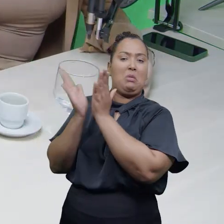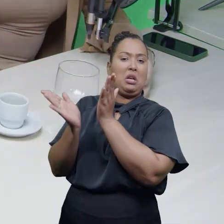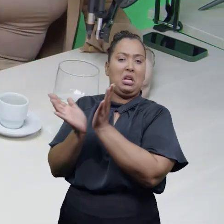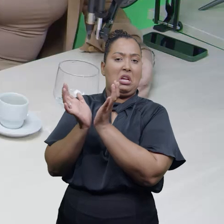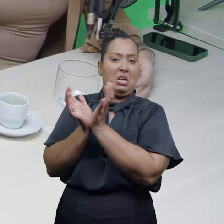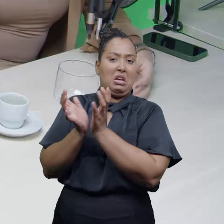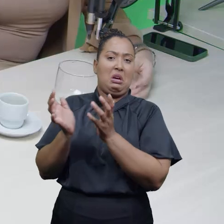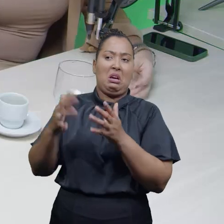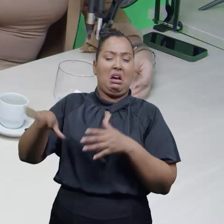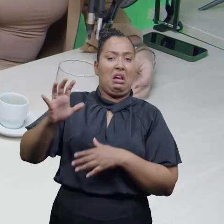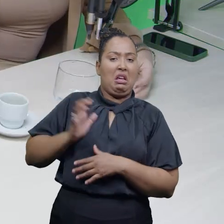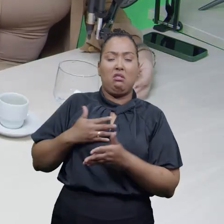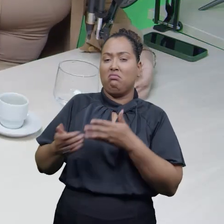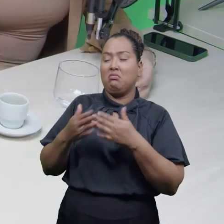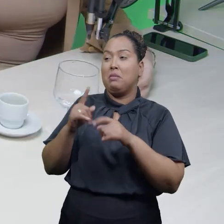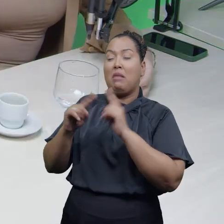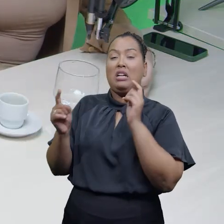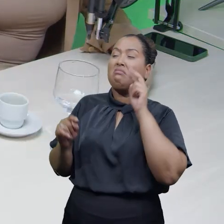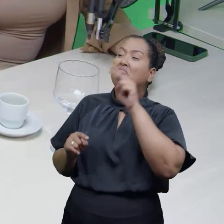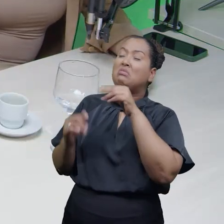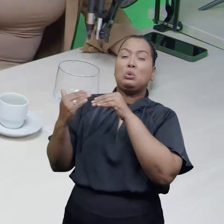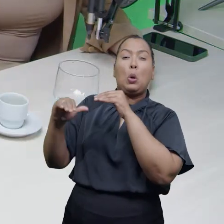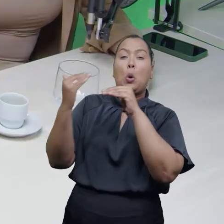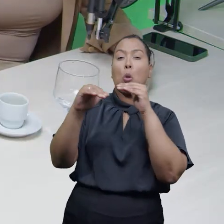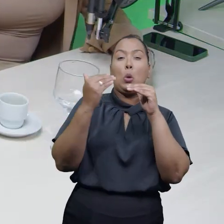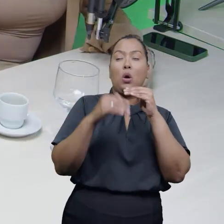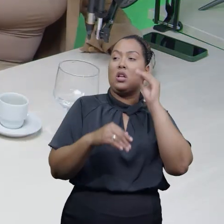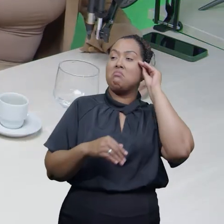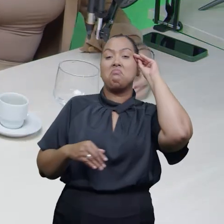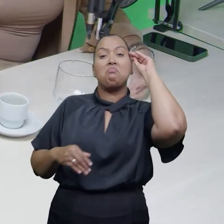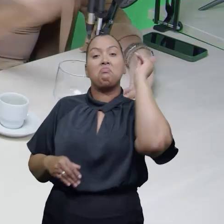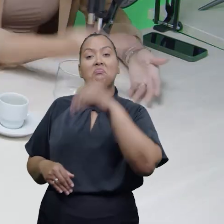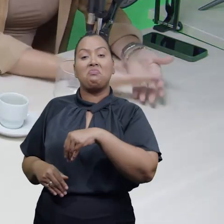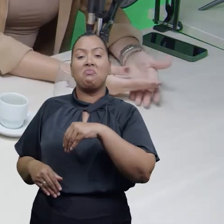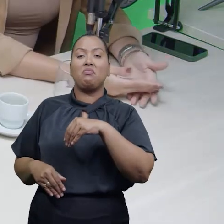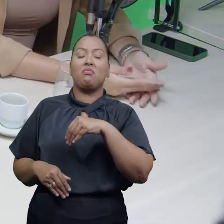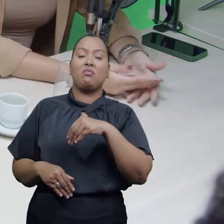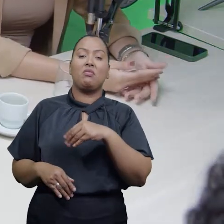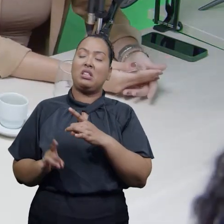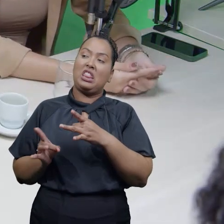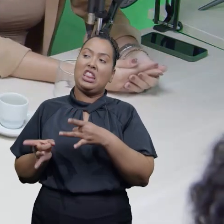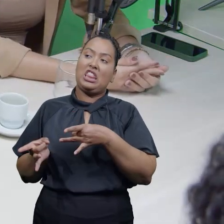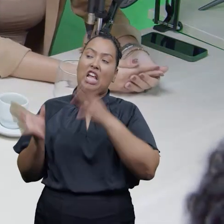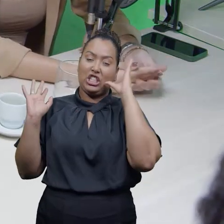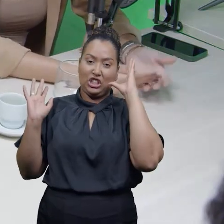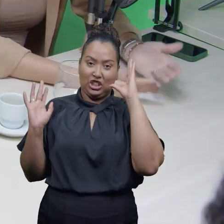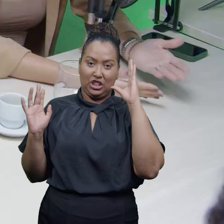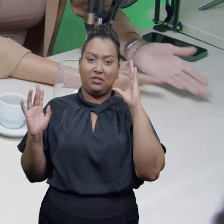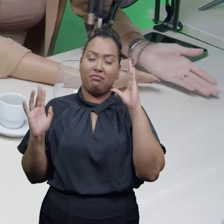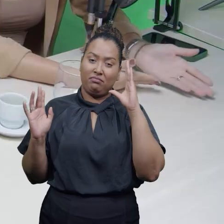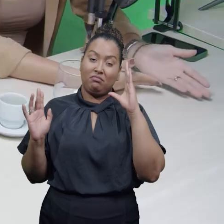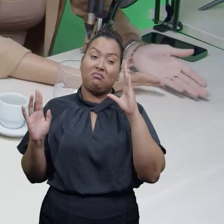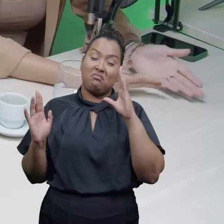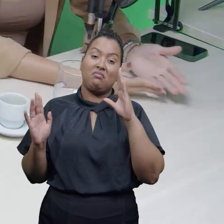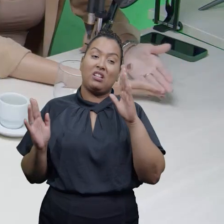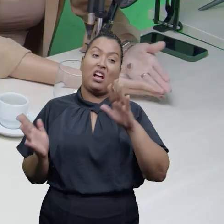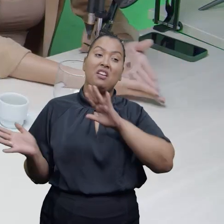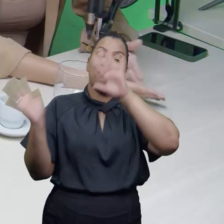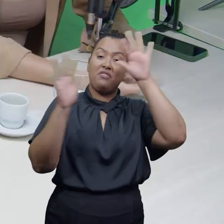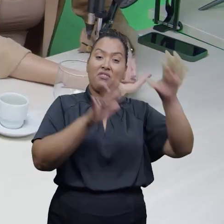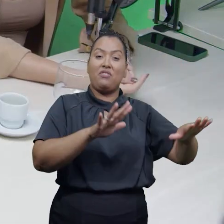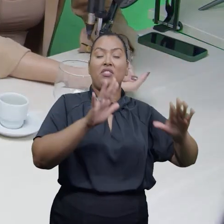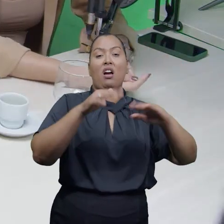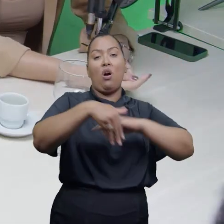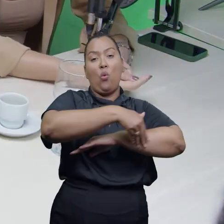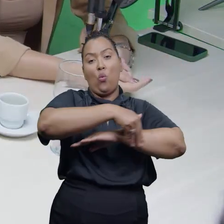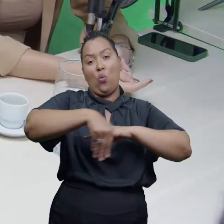sem poder, né, estar no mesmo ambiente que o núcleo familiar e acabam tendo que recorrer aos serviços